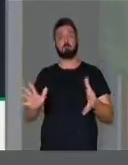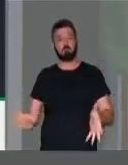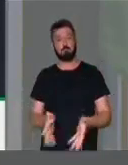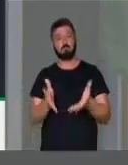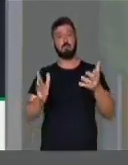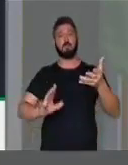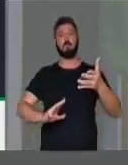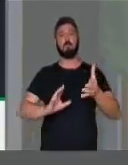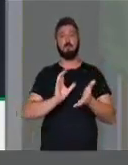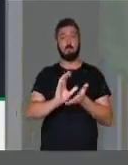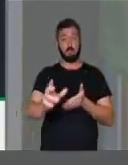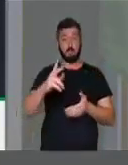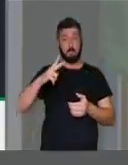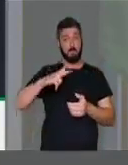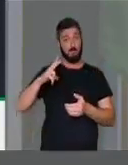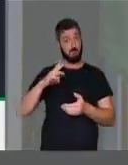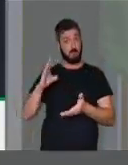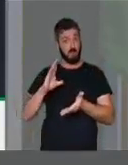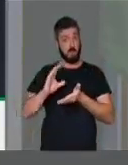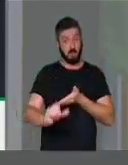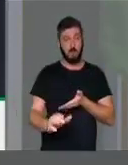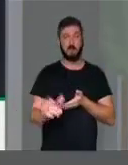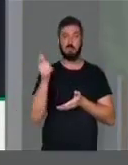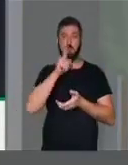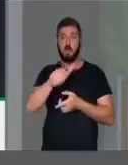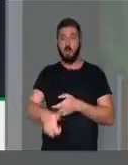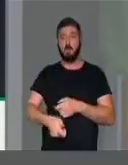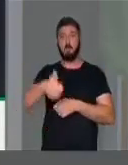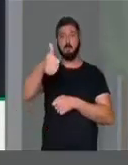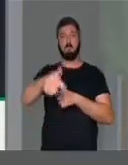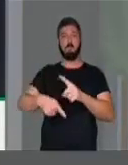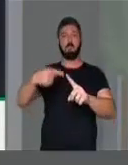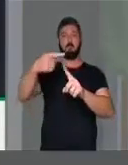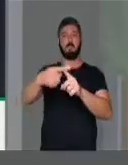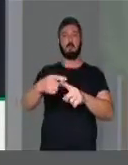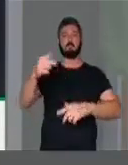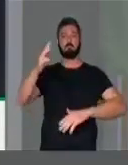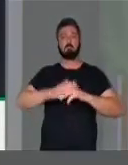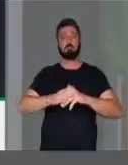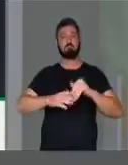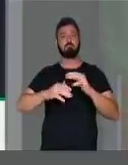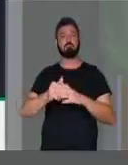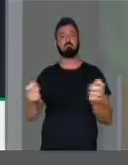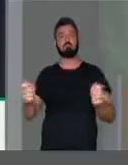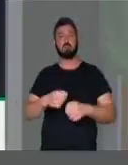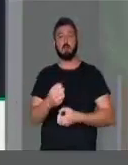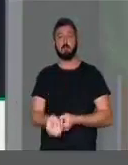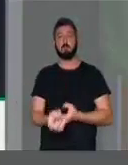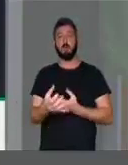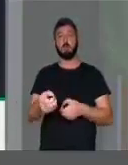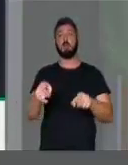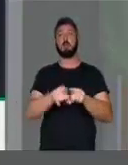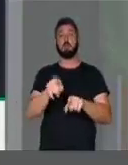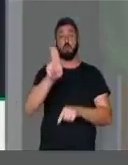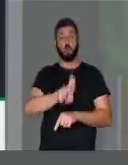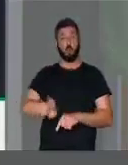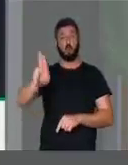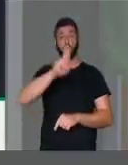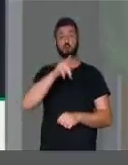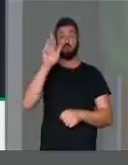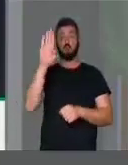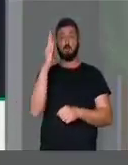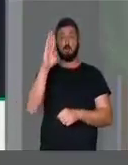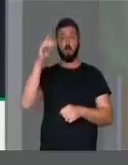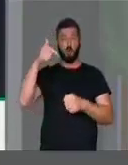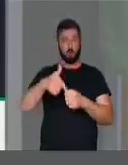induzam investimentos privados na direção do aumento de eficiência na produção e no uso de